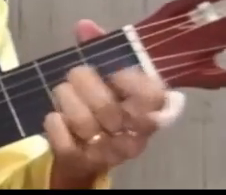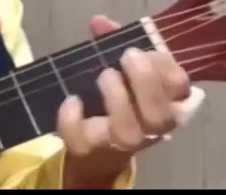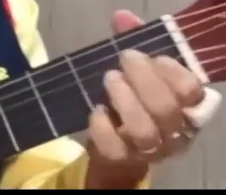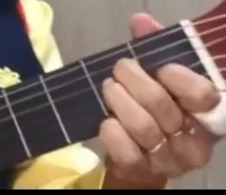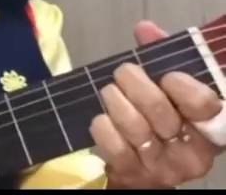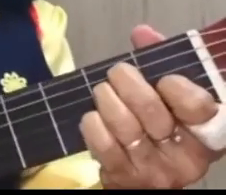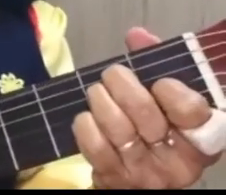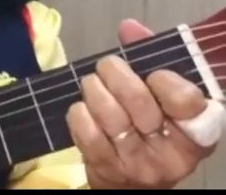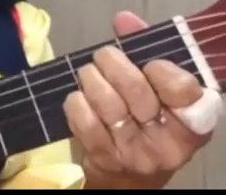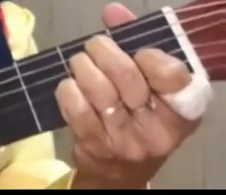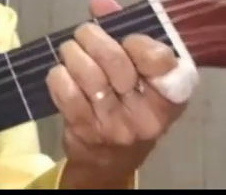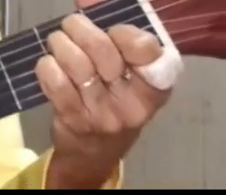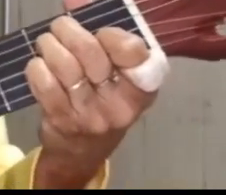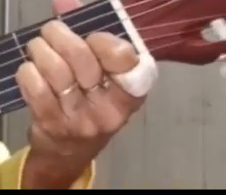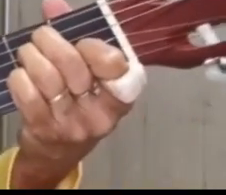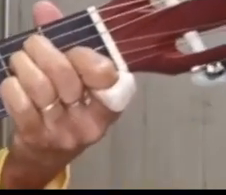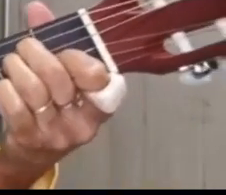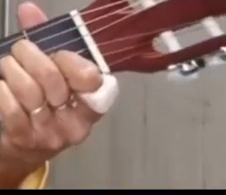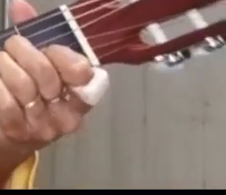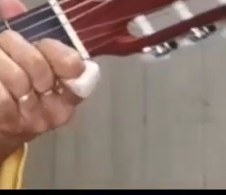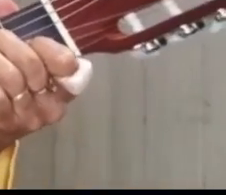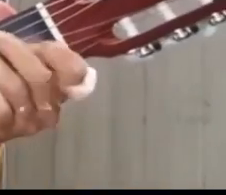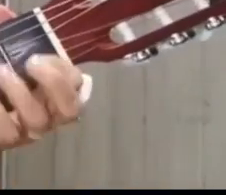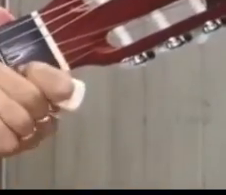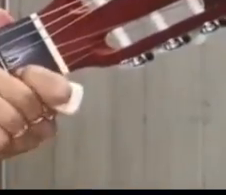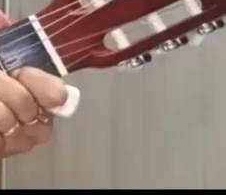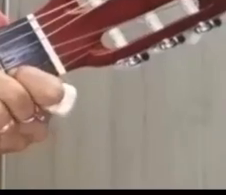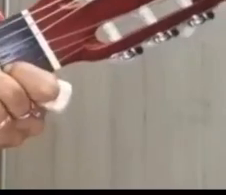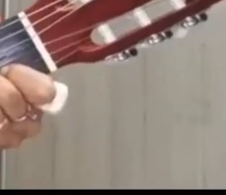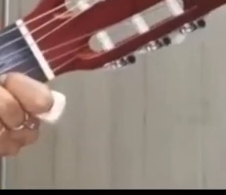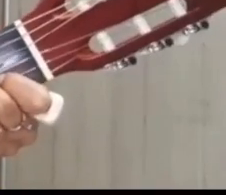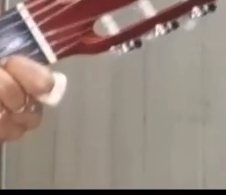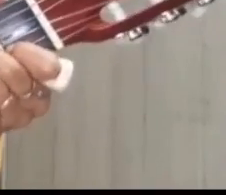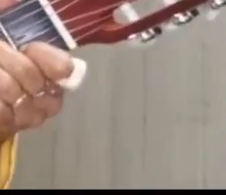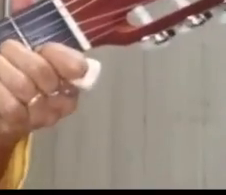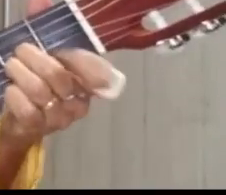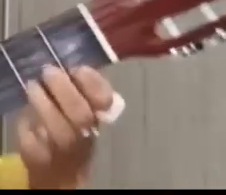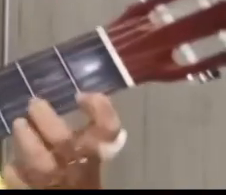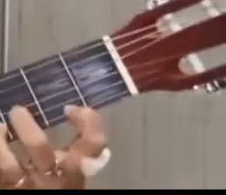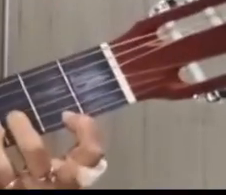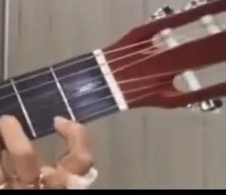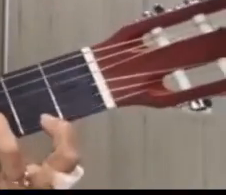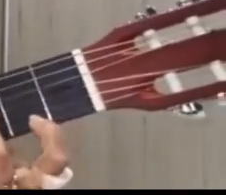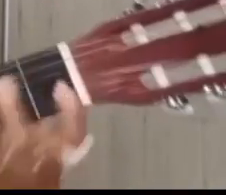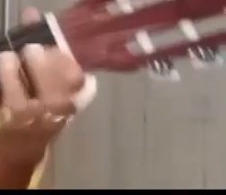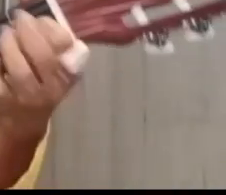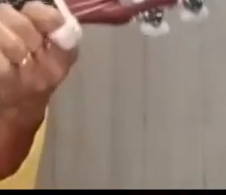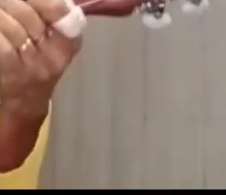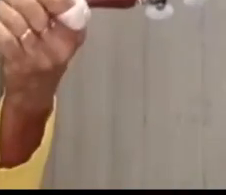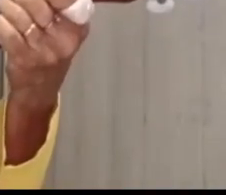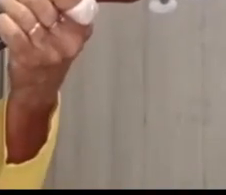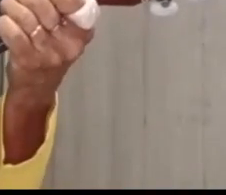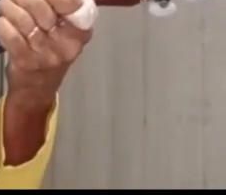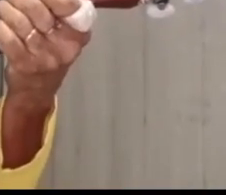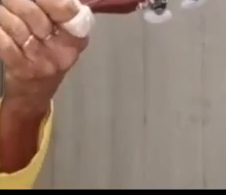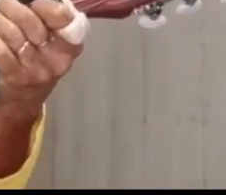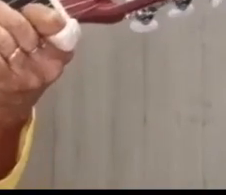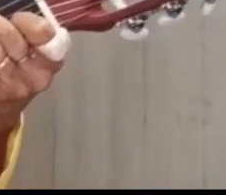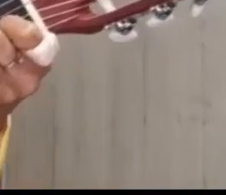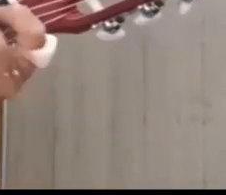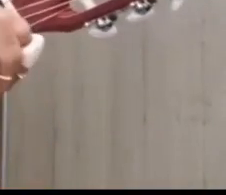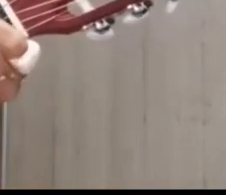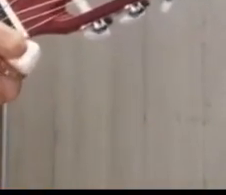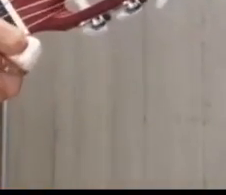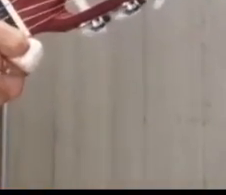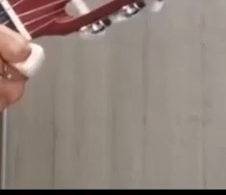chegar. Tuiu, tuiu, tuiu, tuiá. Era assim que cantava o